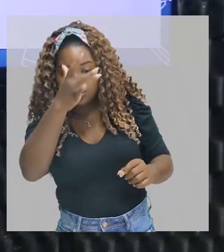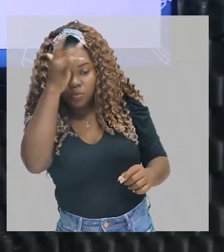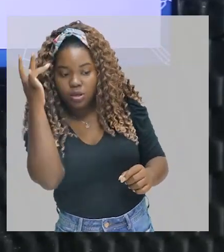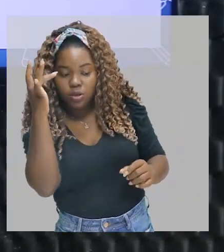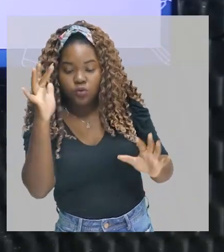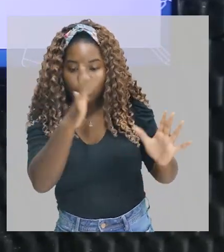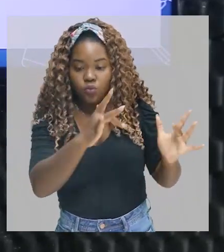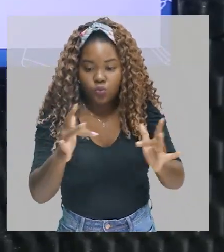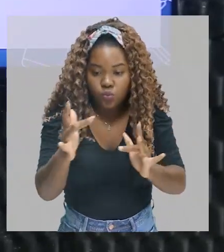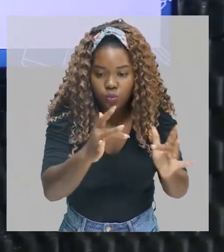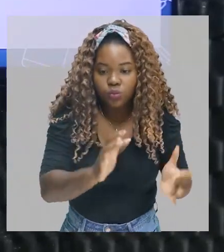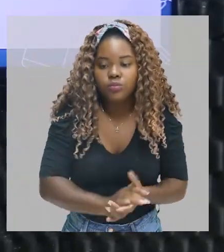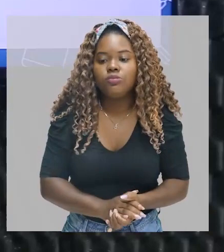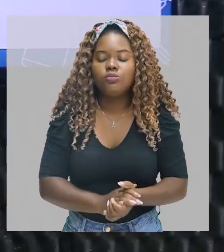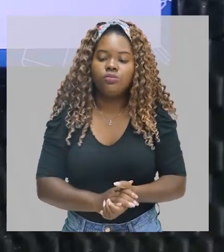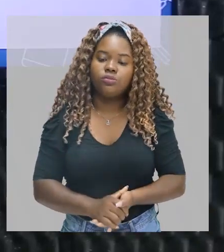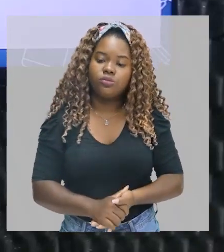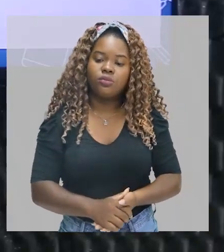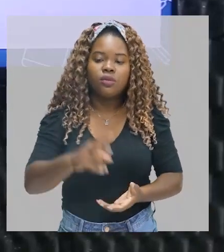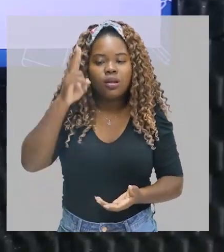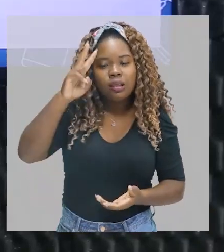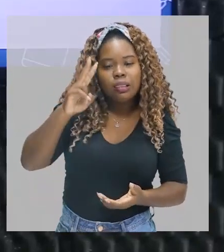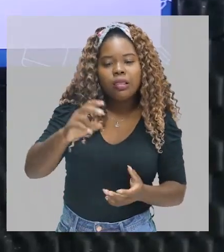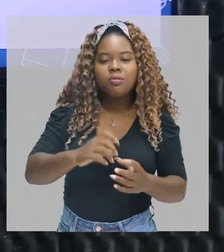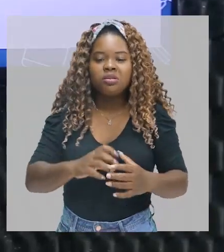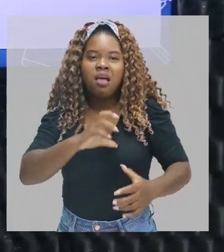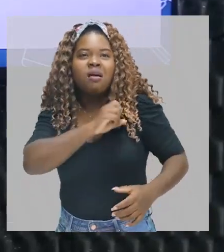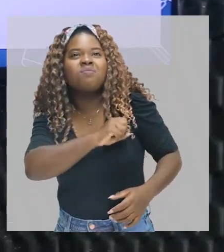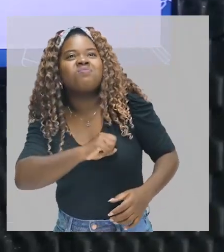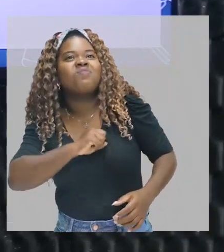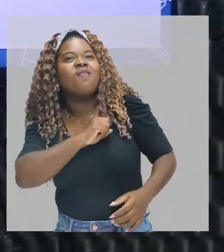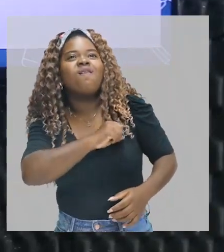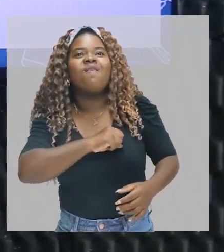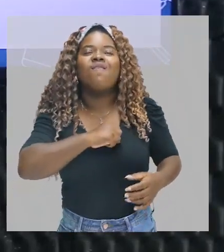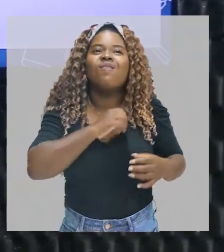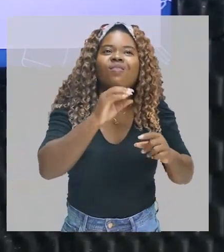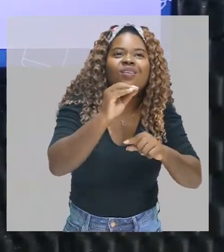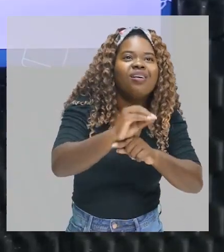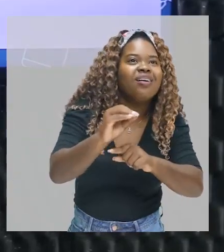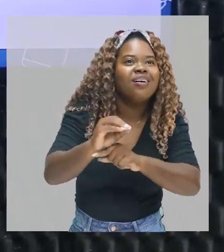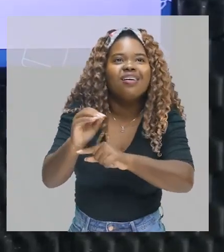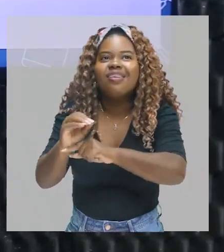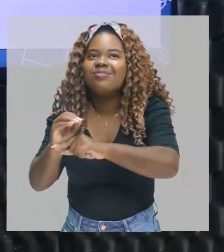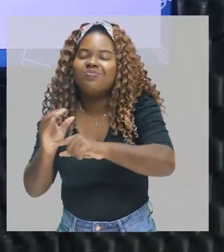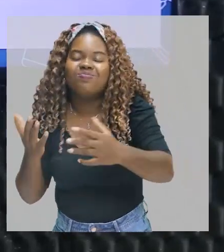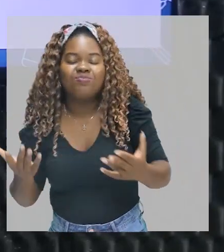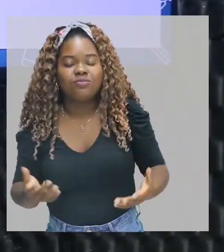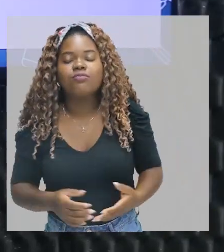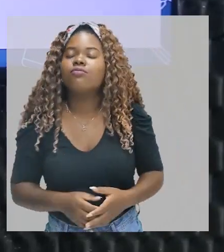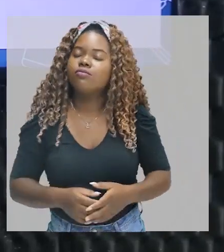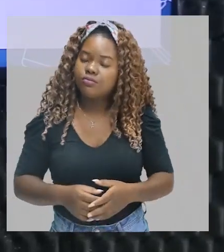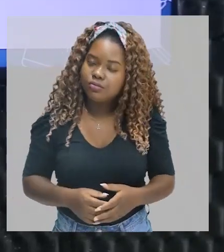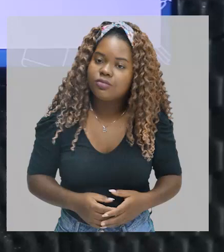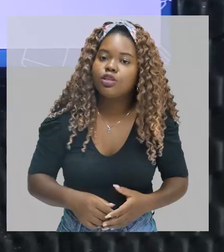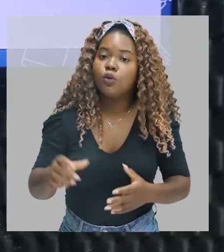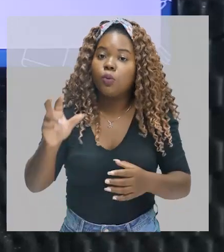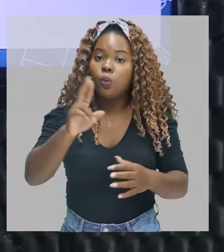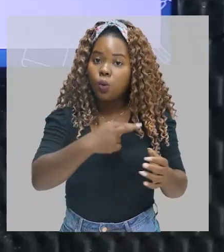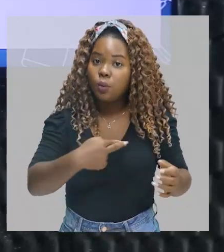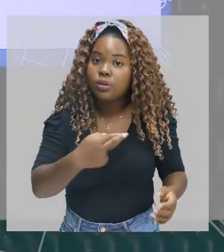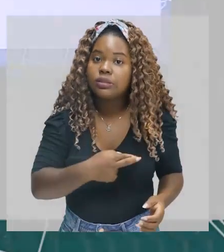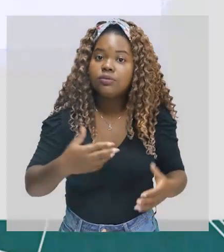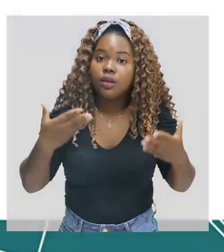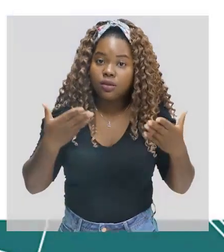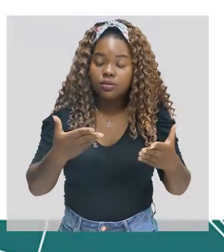maioria das vezes, quando se fala de amor, se lembra disso, de paixão, de cuidado, enfim. É esse amor aí que o romantismo